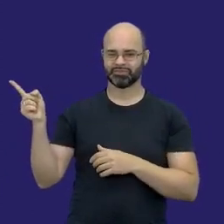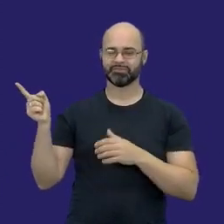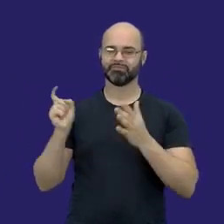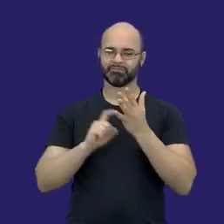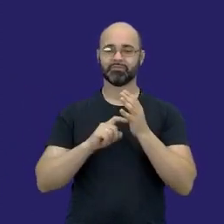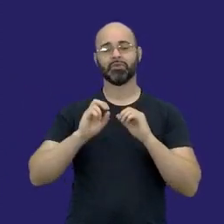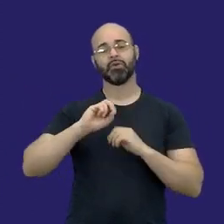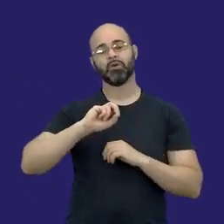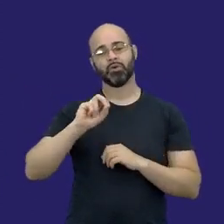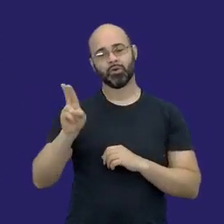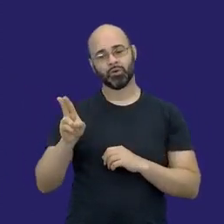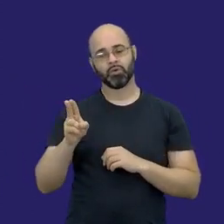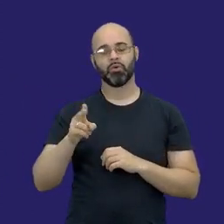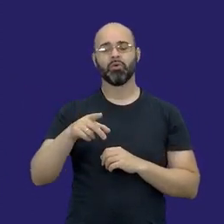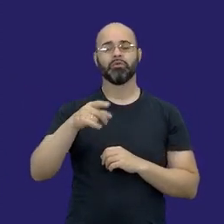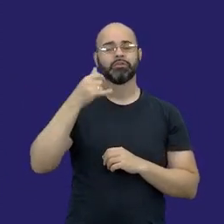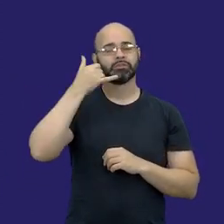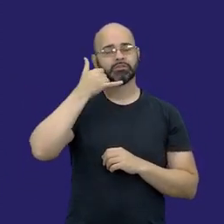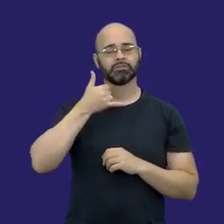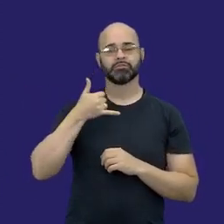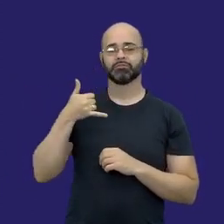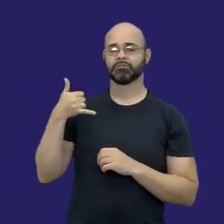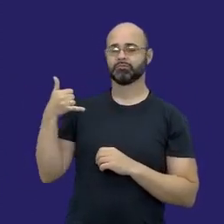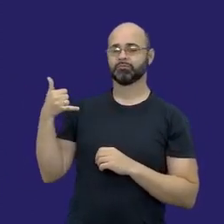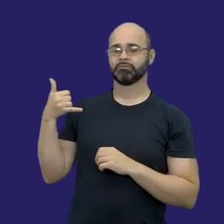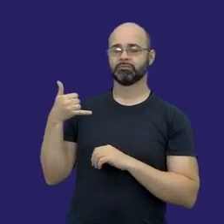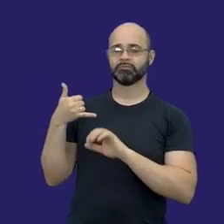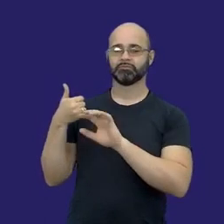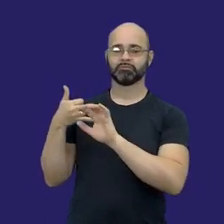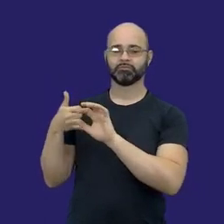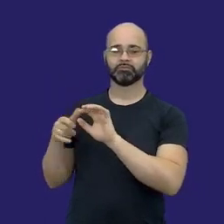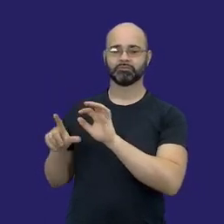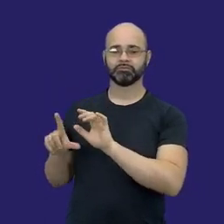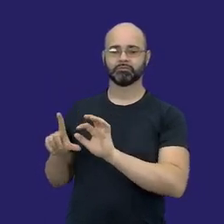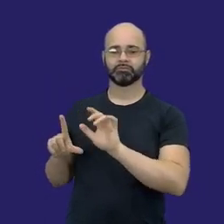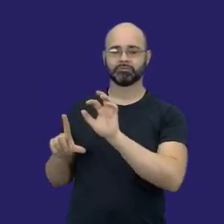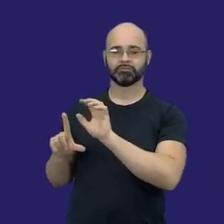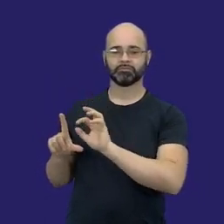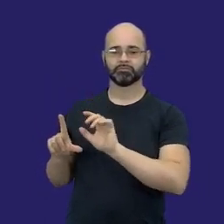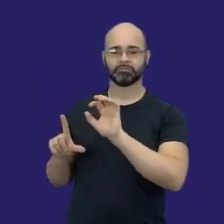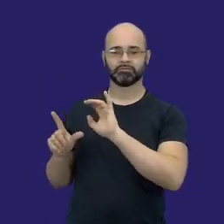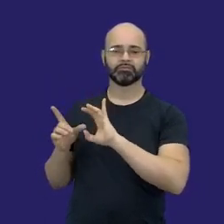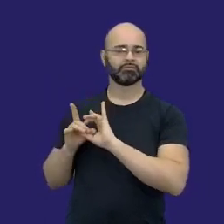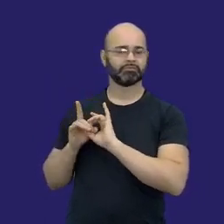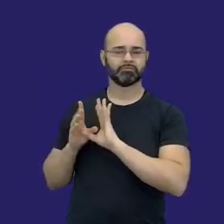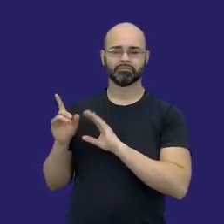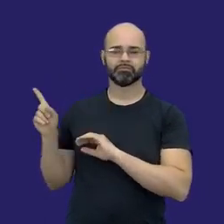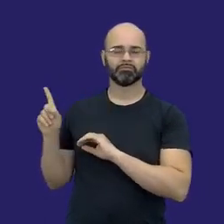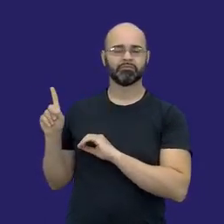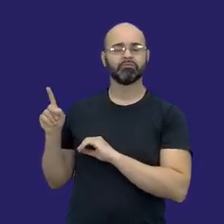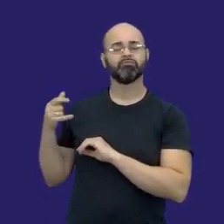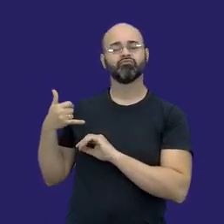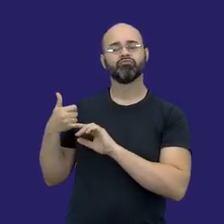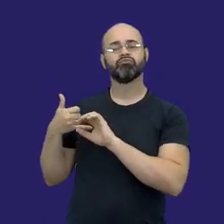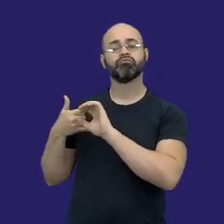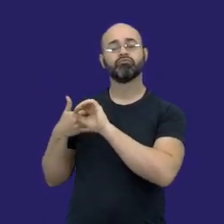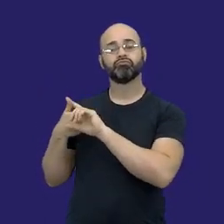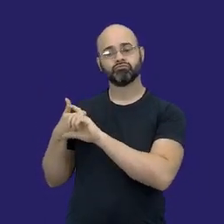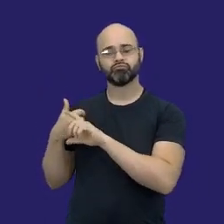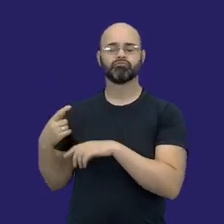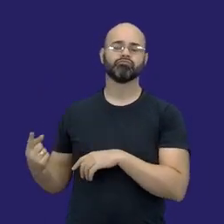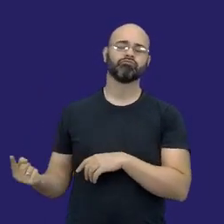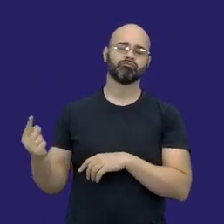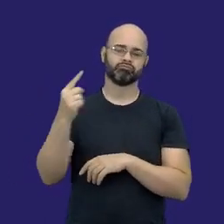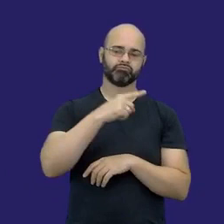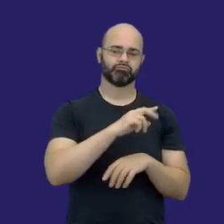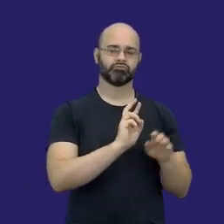celular para o QR Code que está no cantinho do slide. Os dois caminhos vão levá-los ao repositório onde vocês